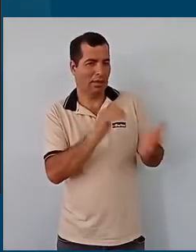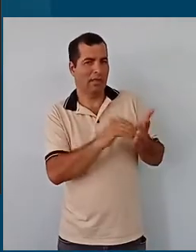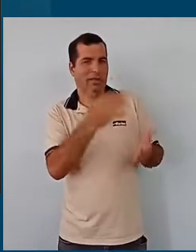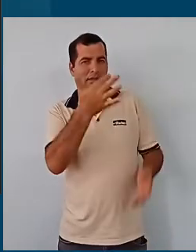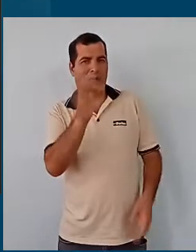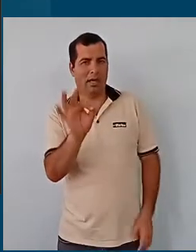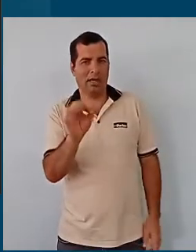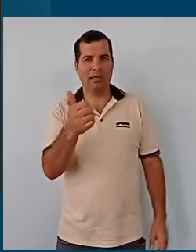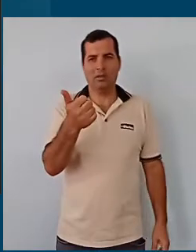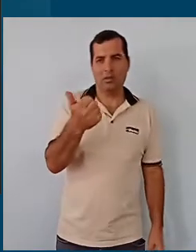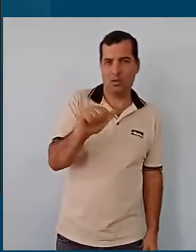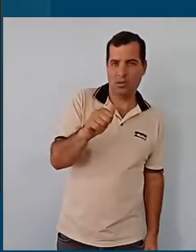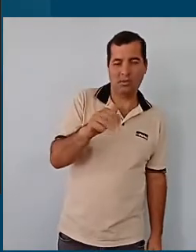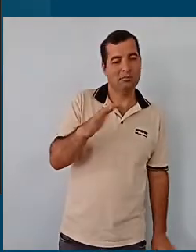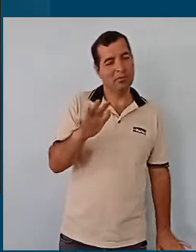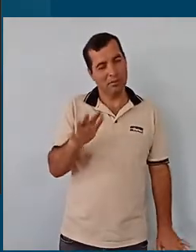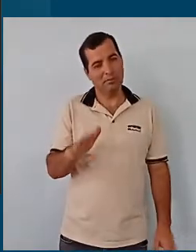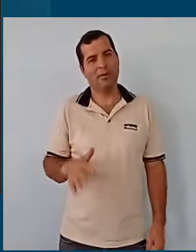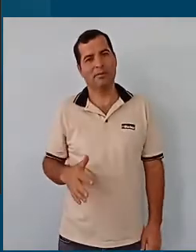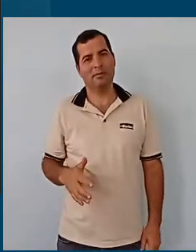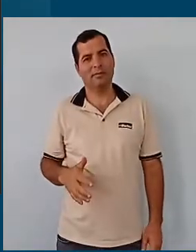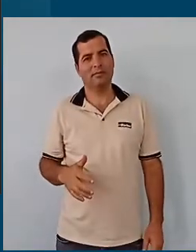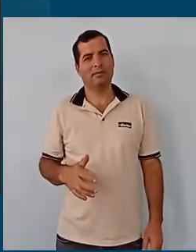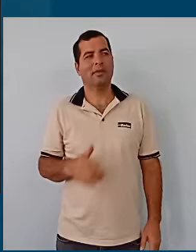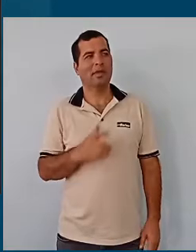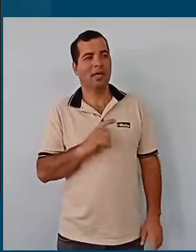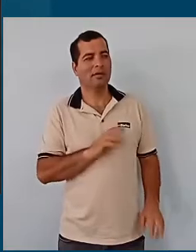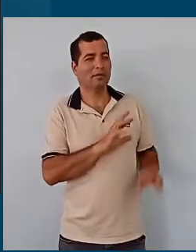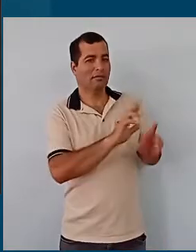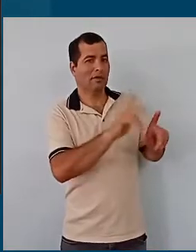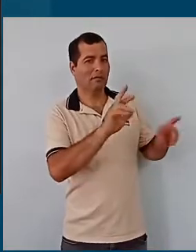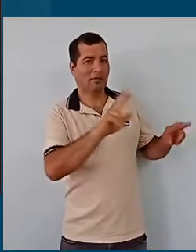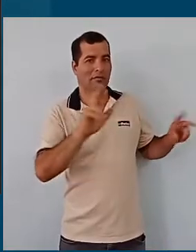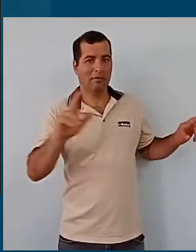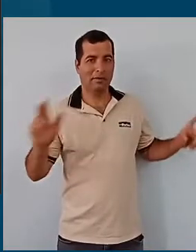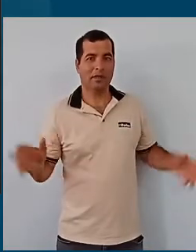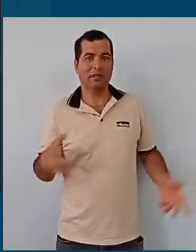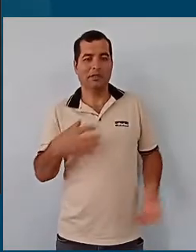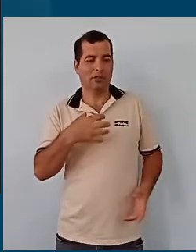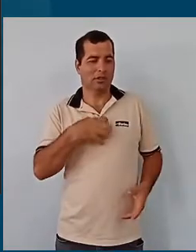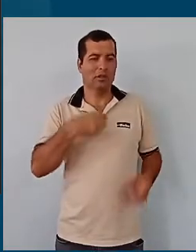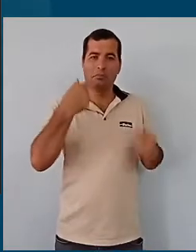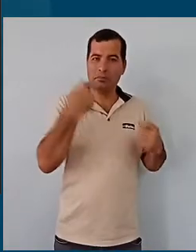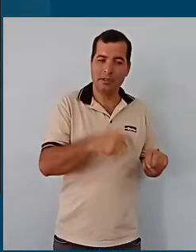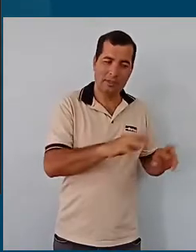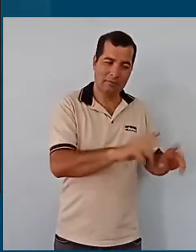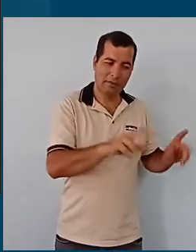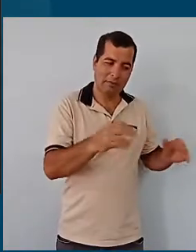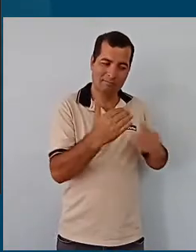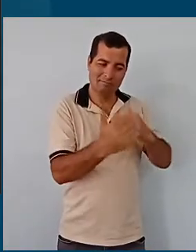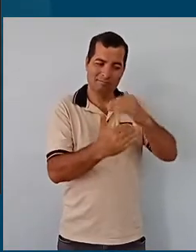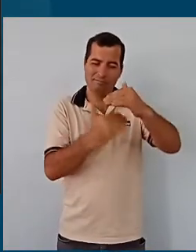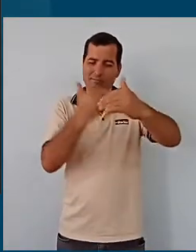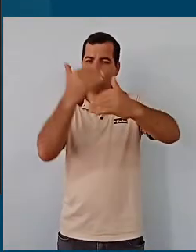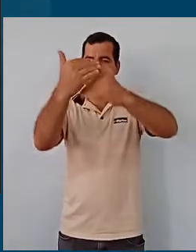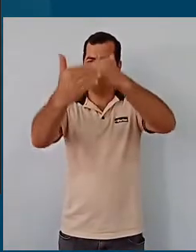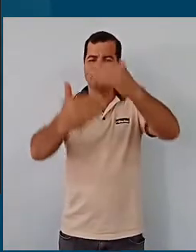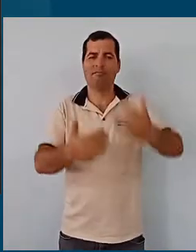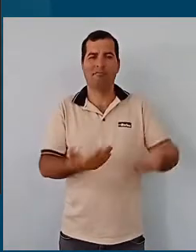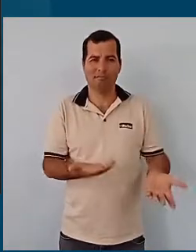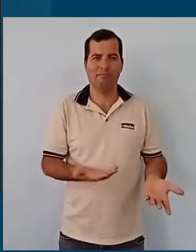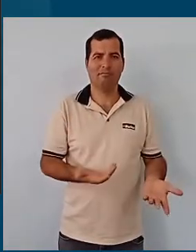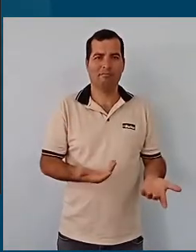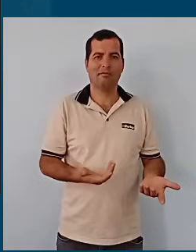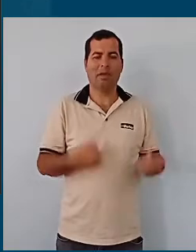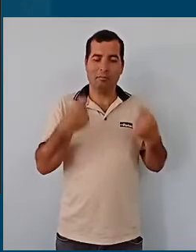dizer, é um gradiente, né, com exigências crescentes, mas essas